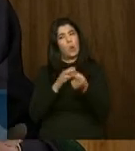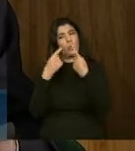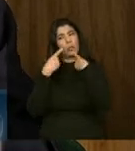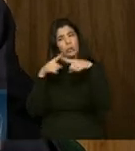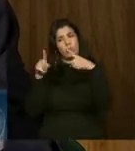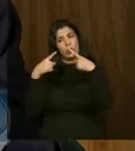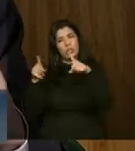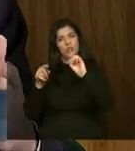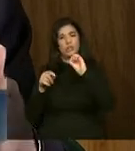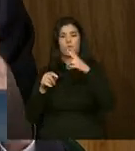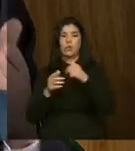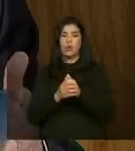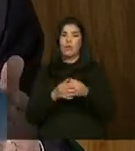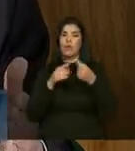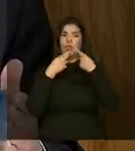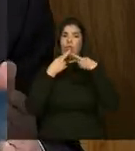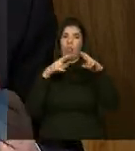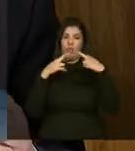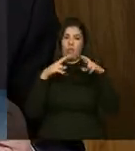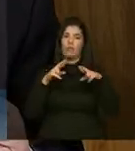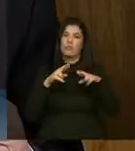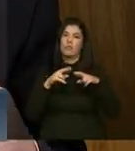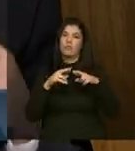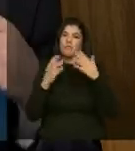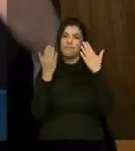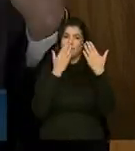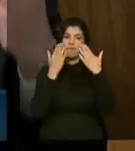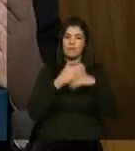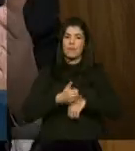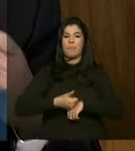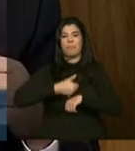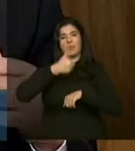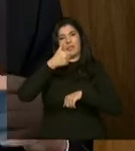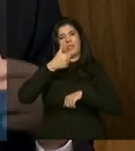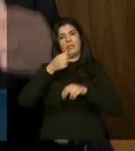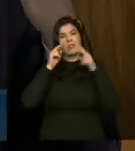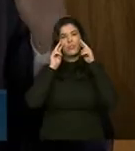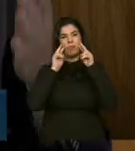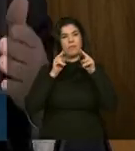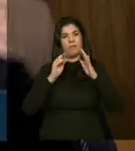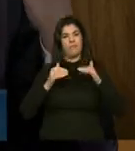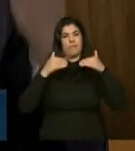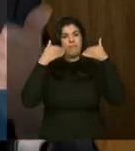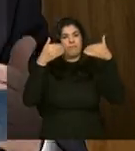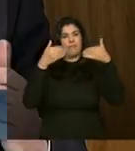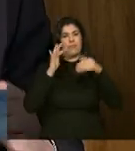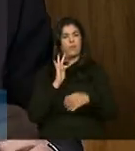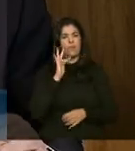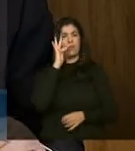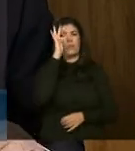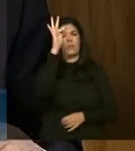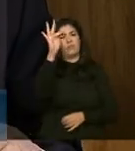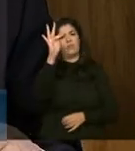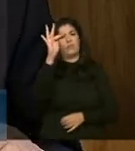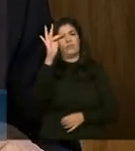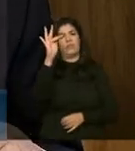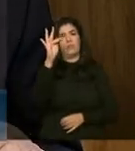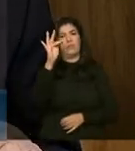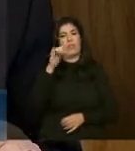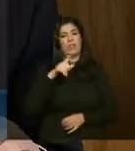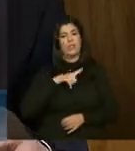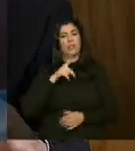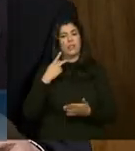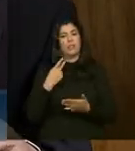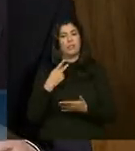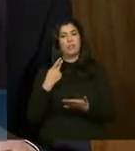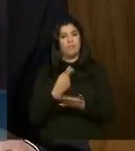que eu acho altamente positivo. Quer dizer, a agenda está olhando para frente, olhando para o horizonte, para o futuro, e ela, nesse